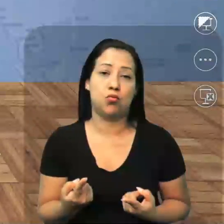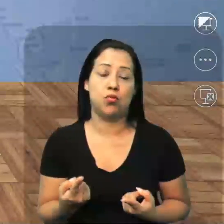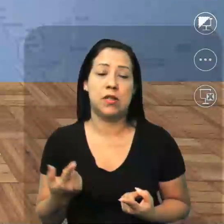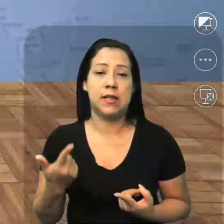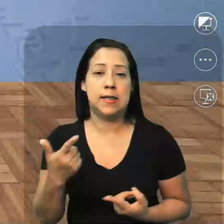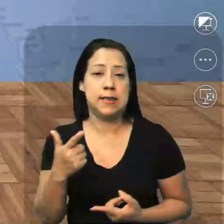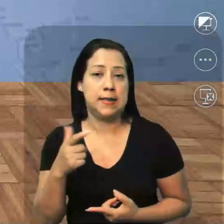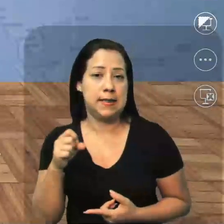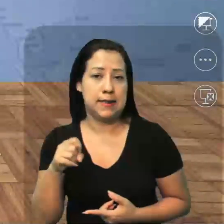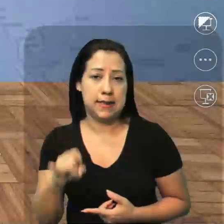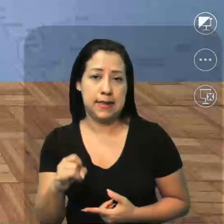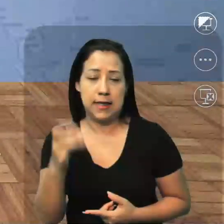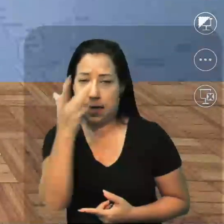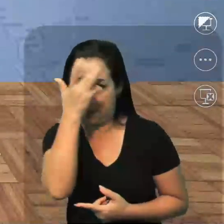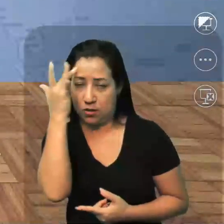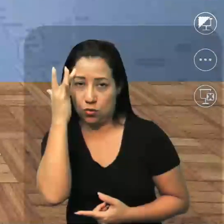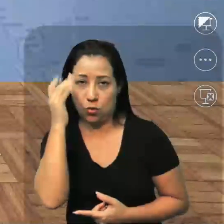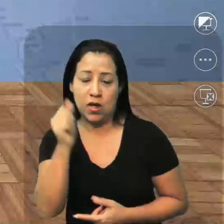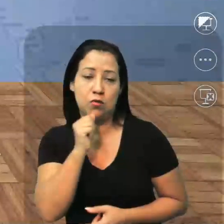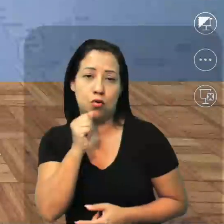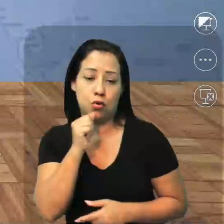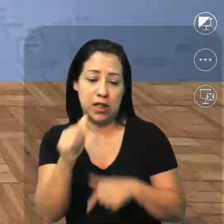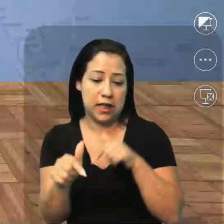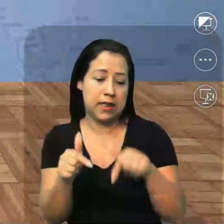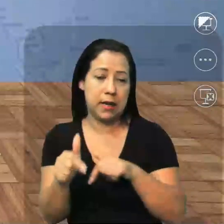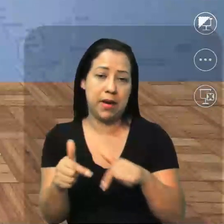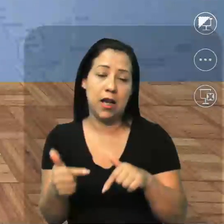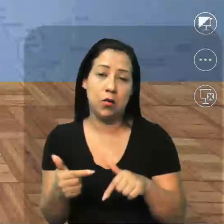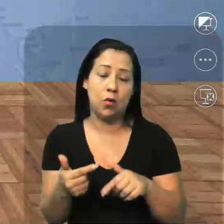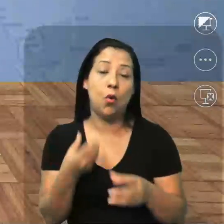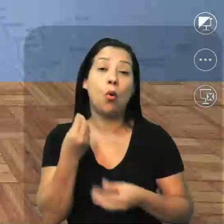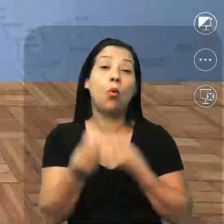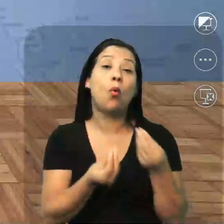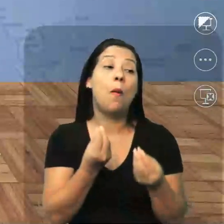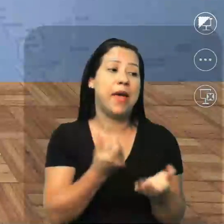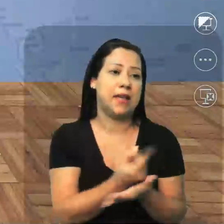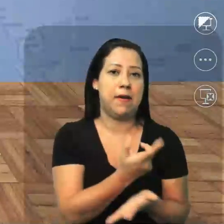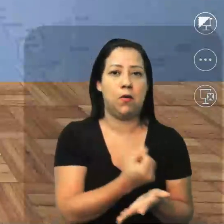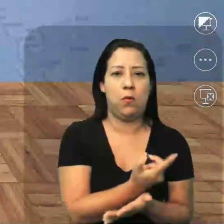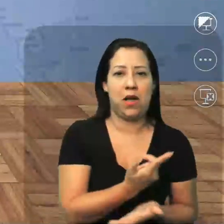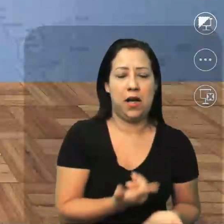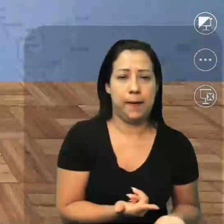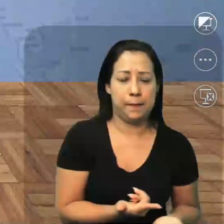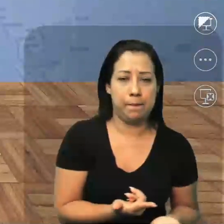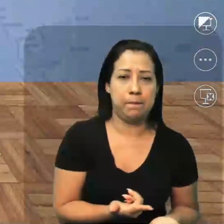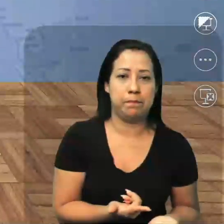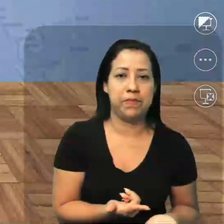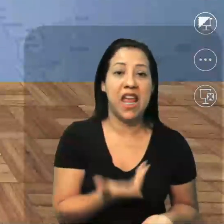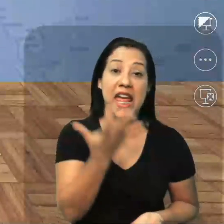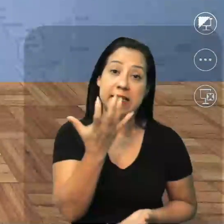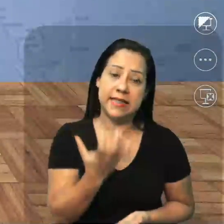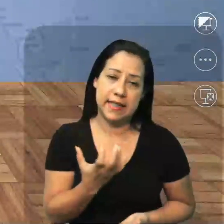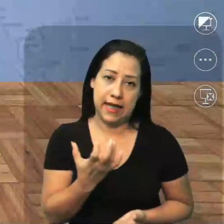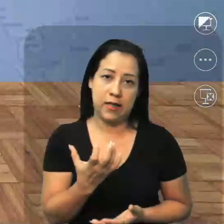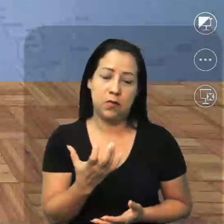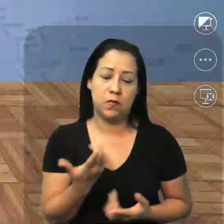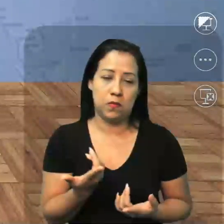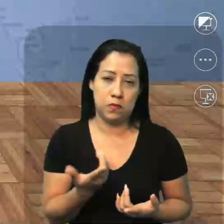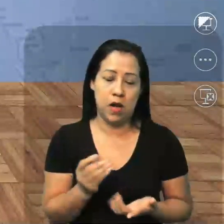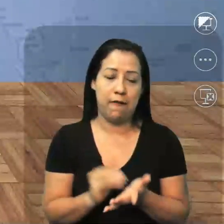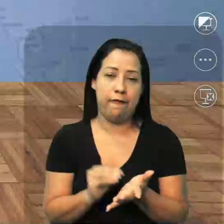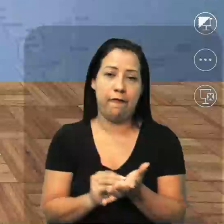no cenário mundial, eu não vou ter com o que comprar. Esse é um caso seríssimo do